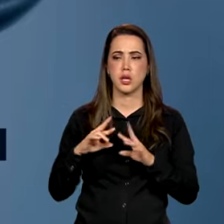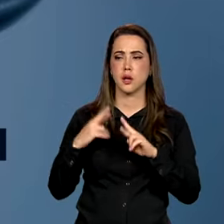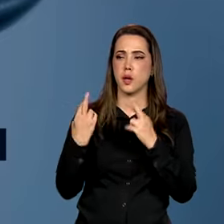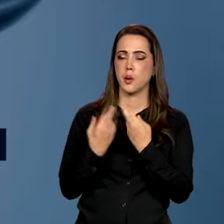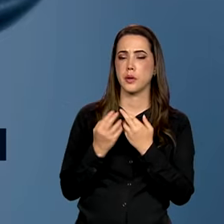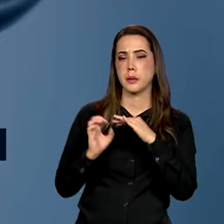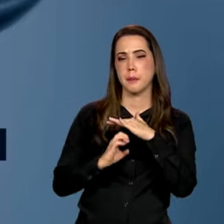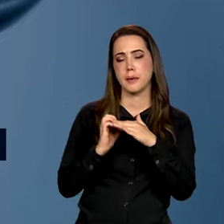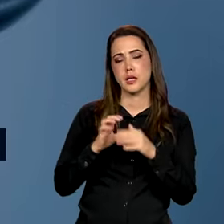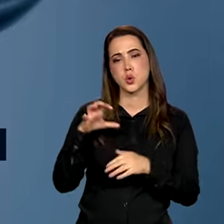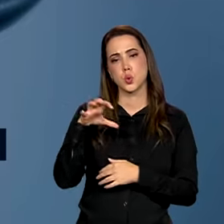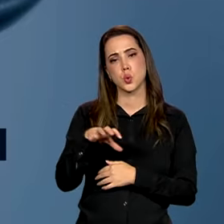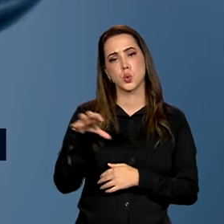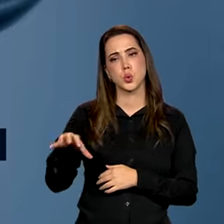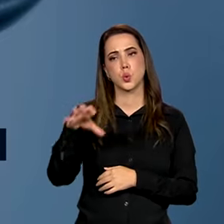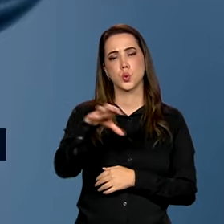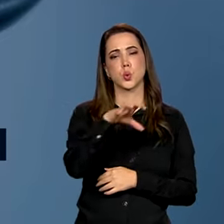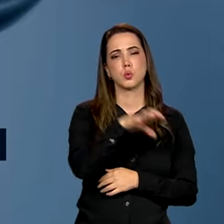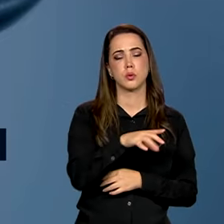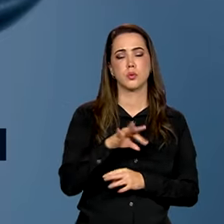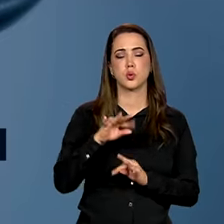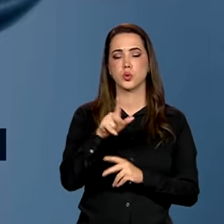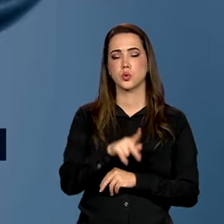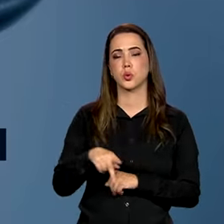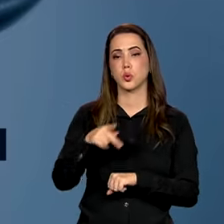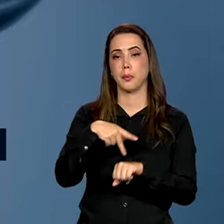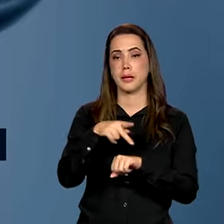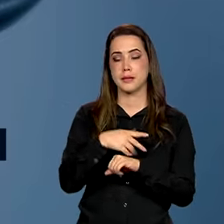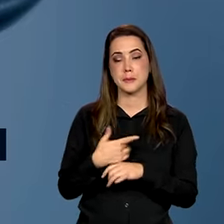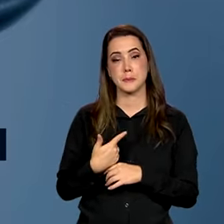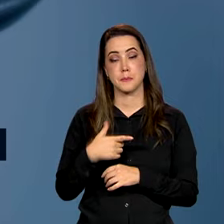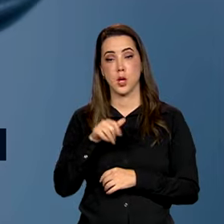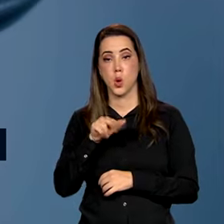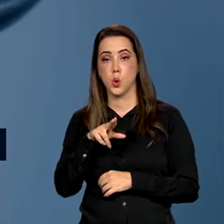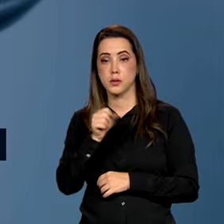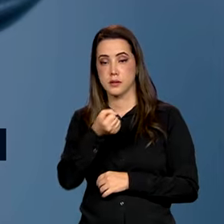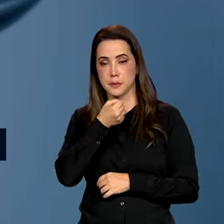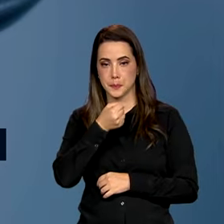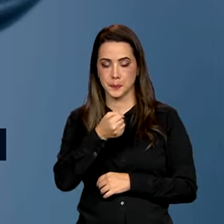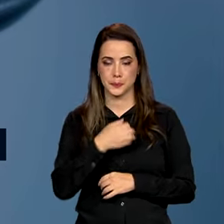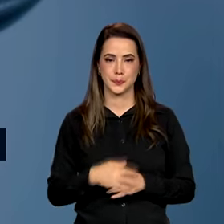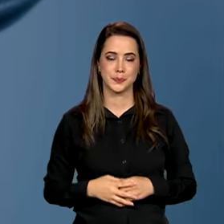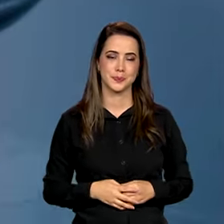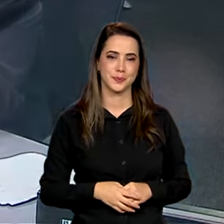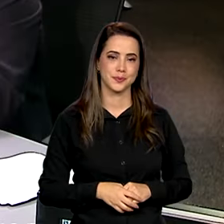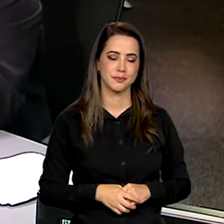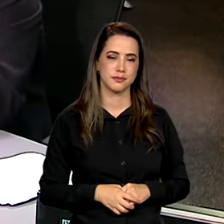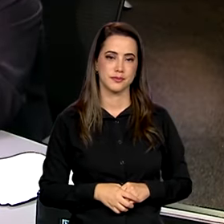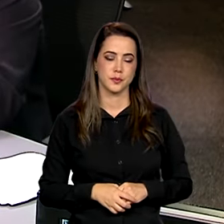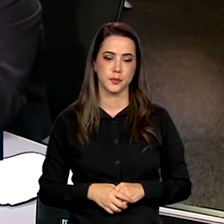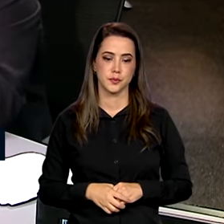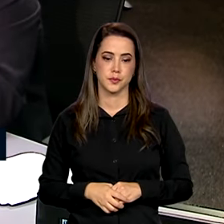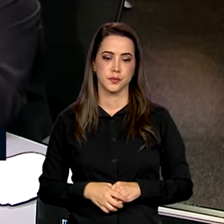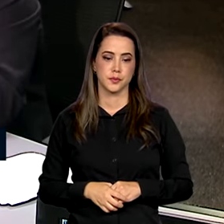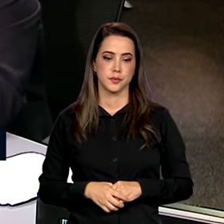do setor de todo o país reportagem Luciana colares de Holanda